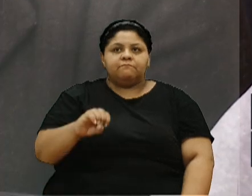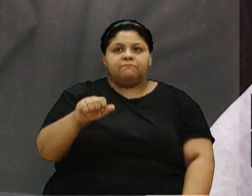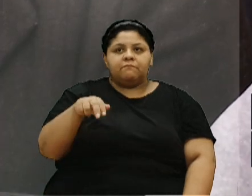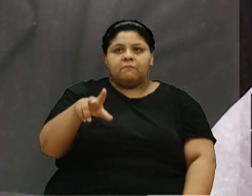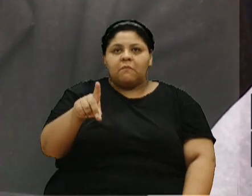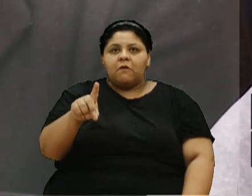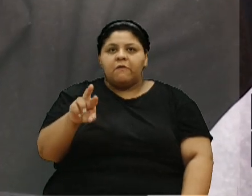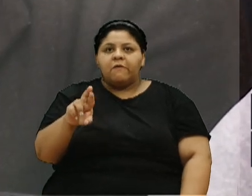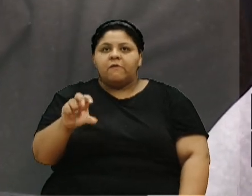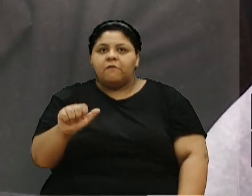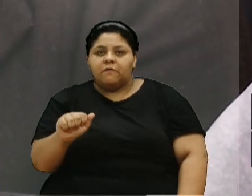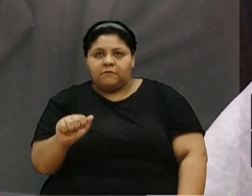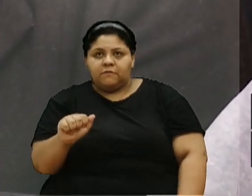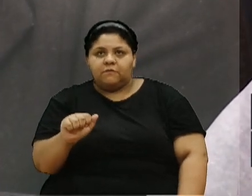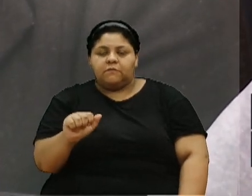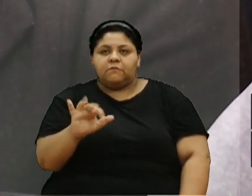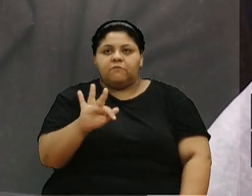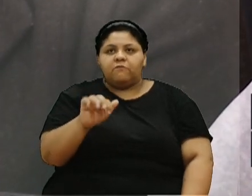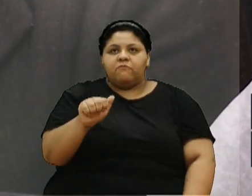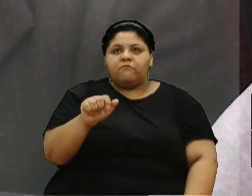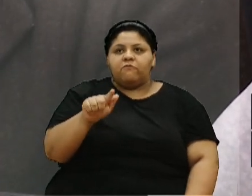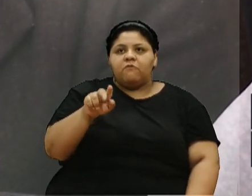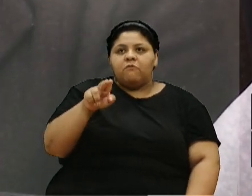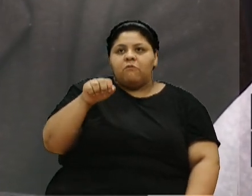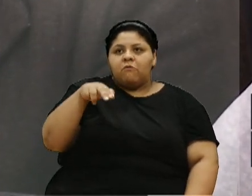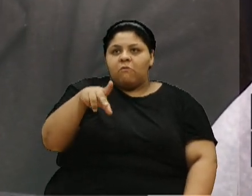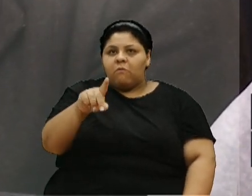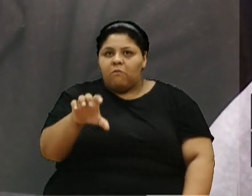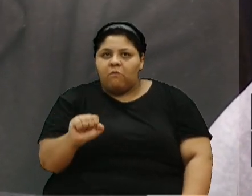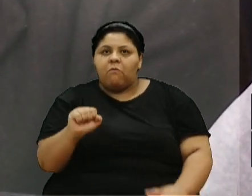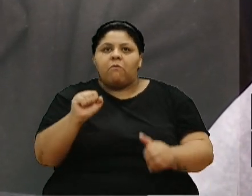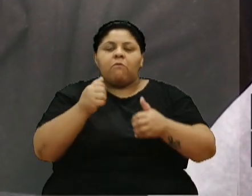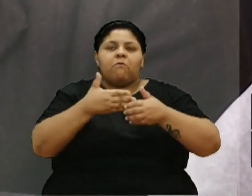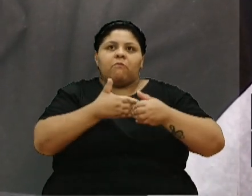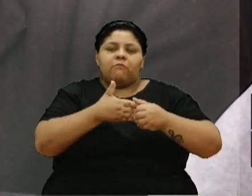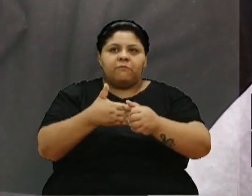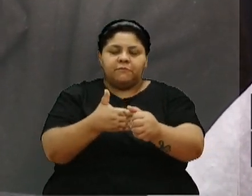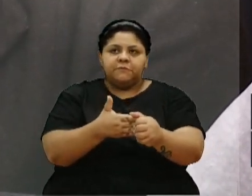Fagundes estará acompanhando aí, né?